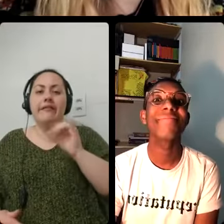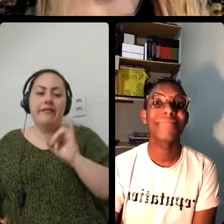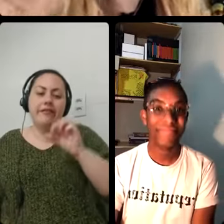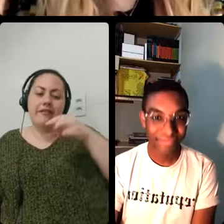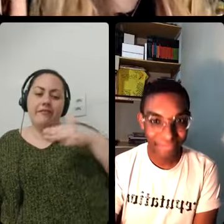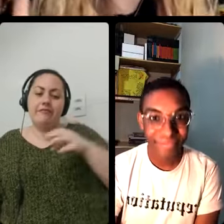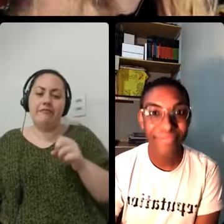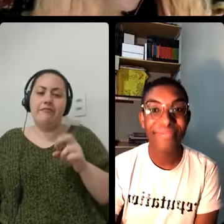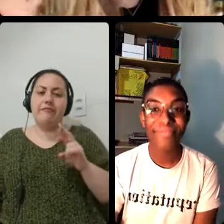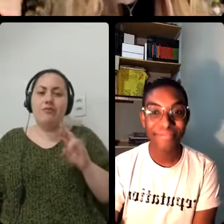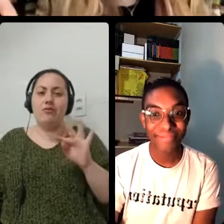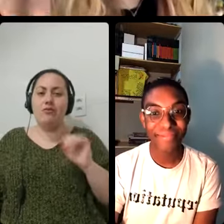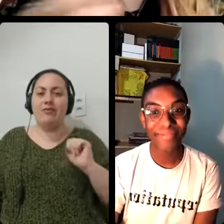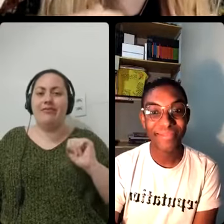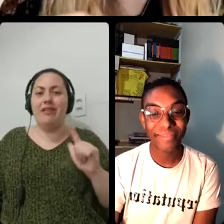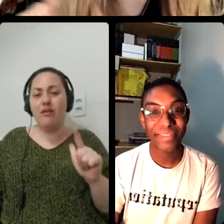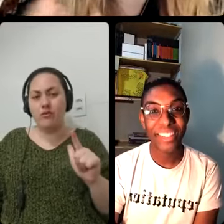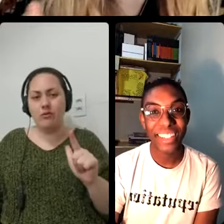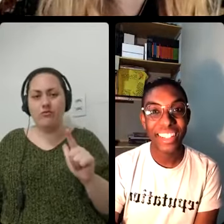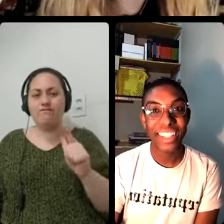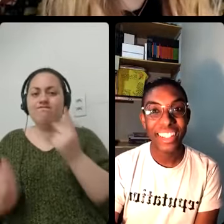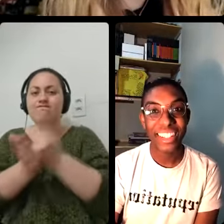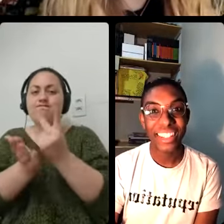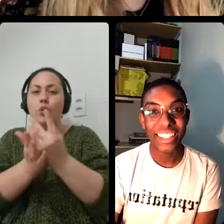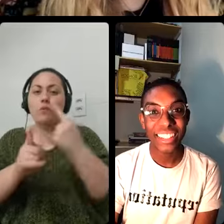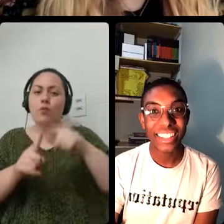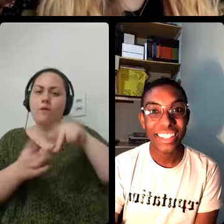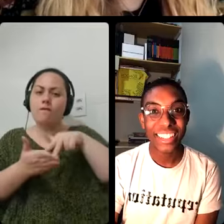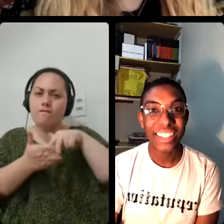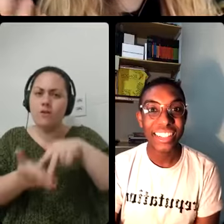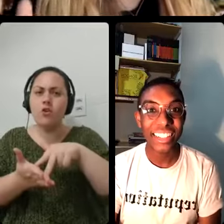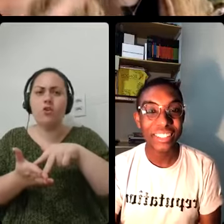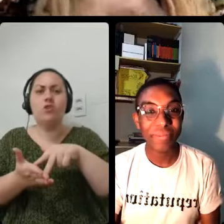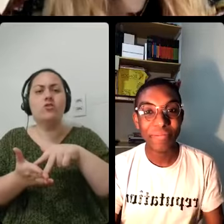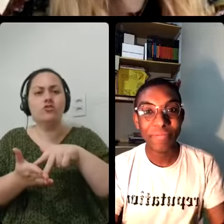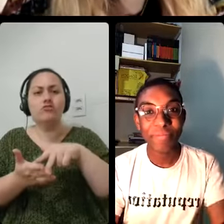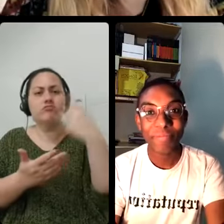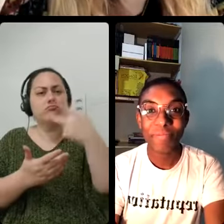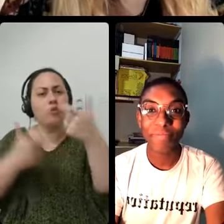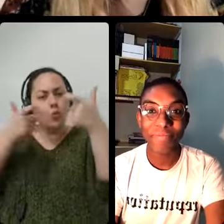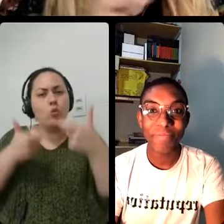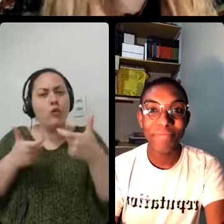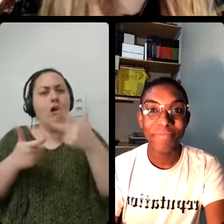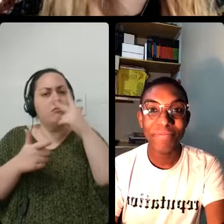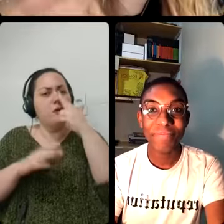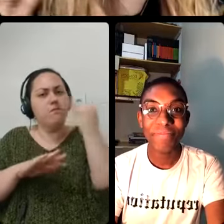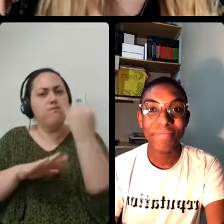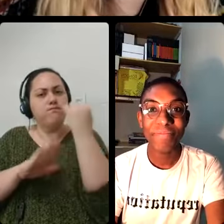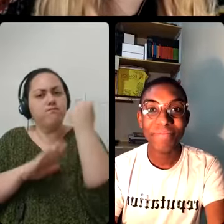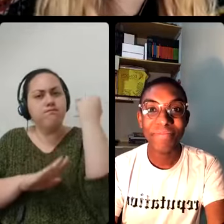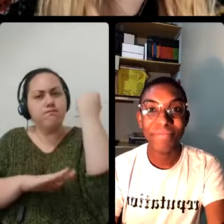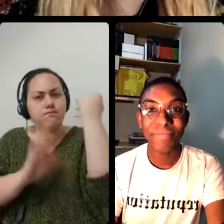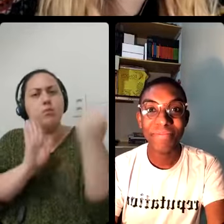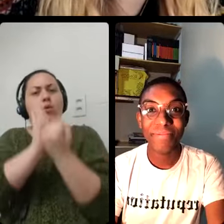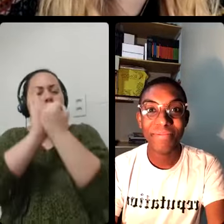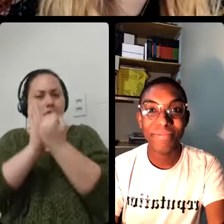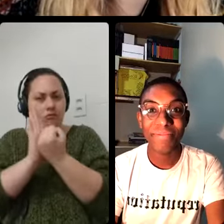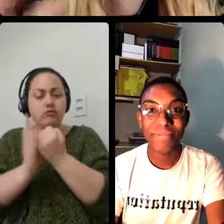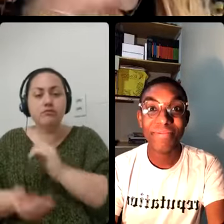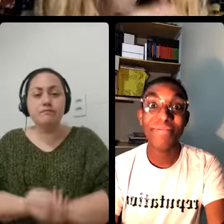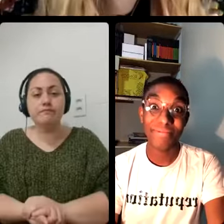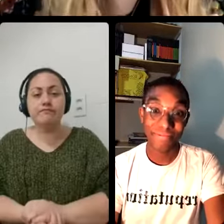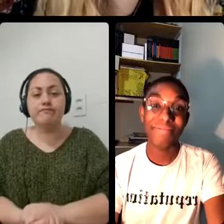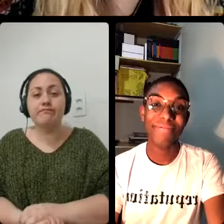tão, enfim, forte, representativo, né? E aí, essa coisa de terem exposto ele numa